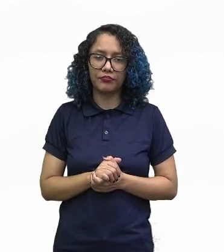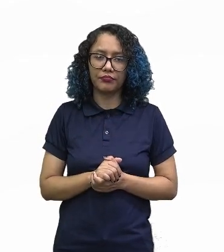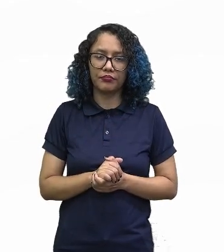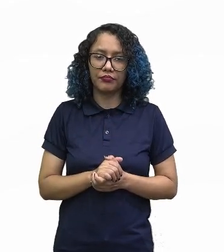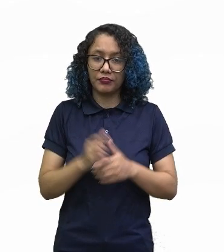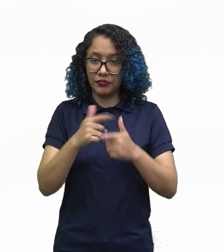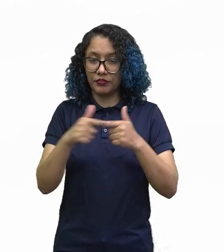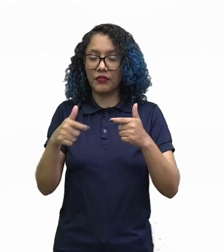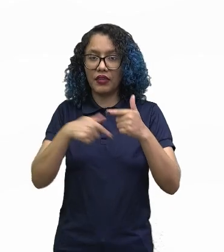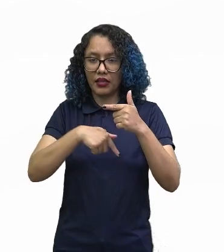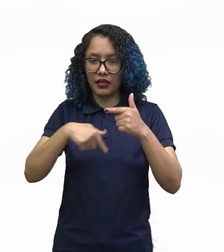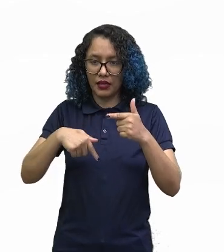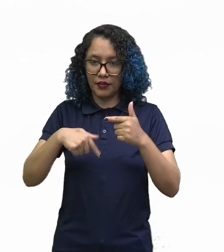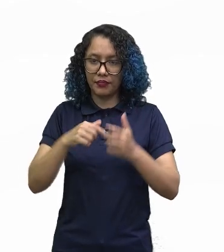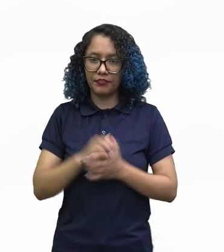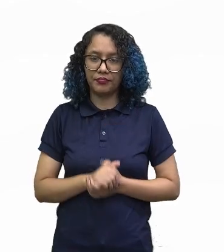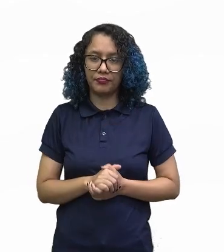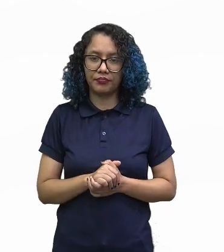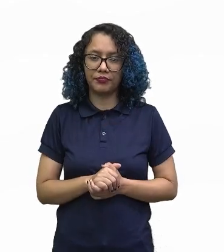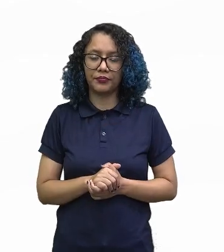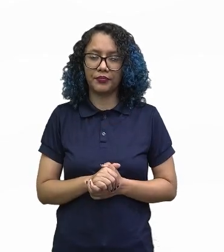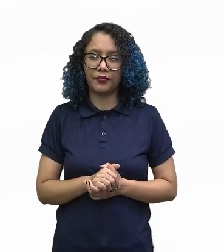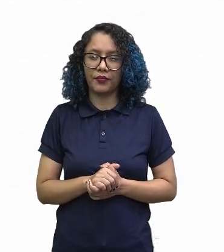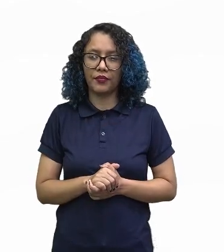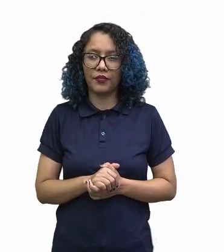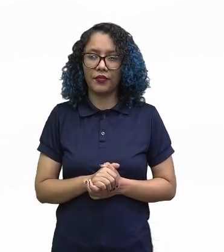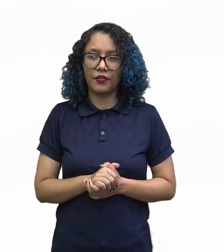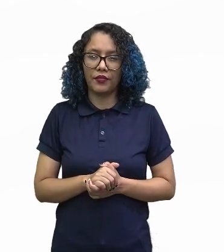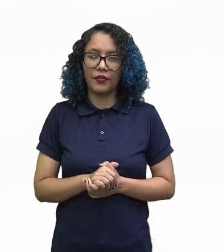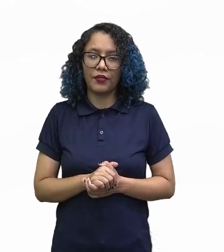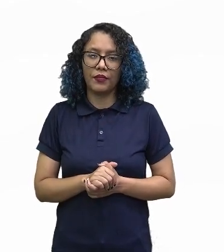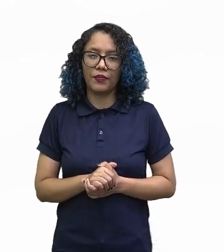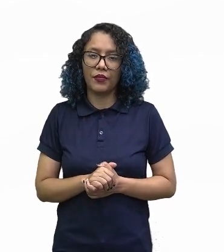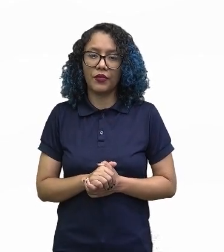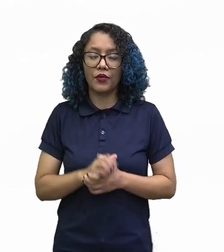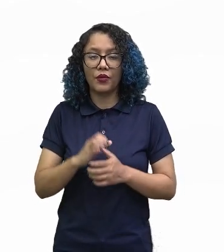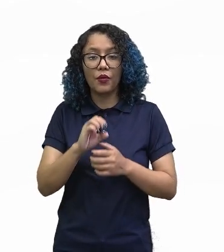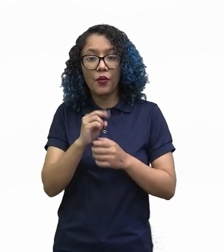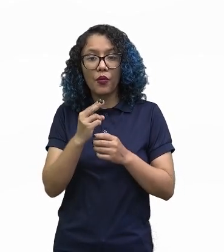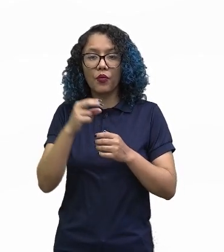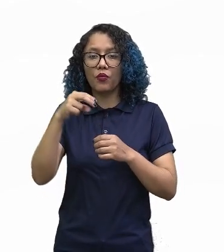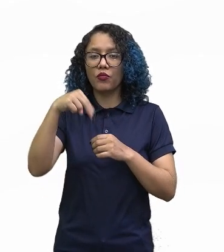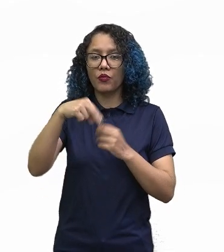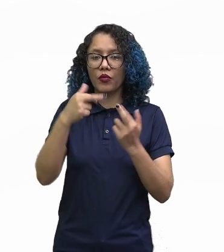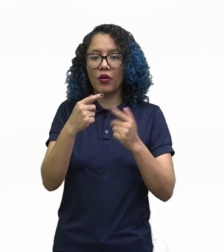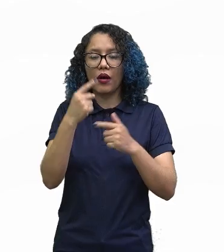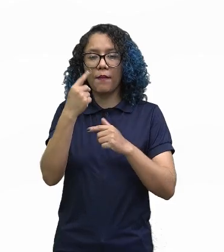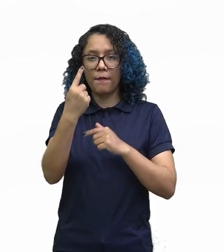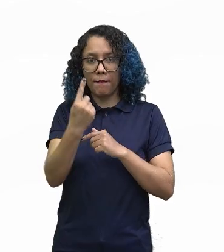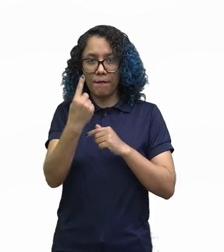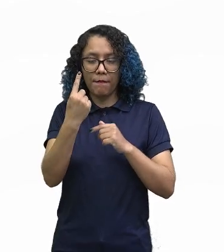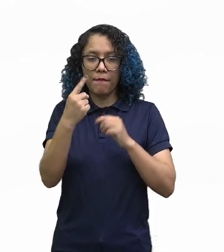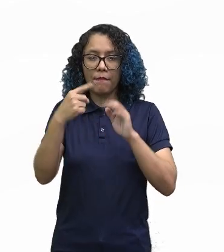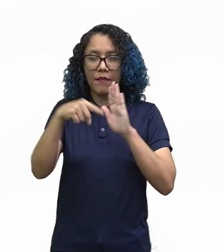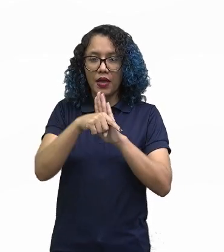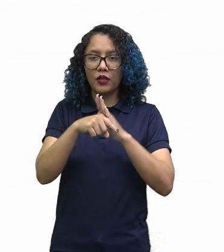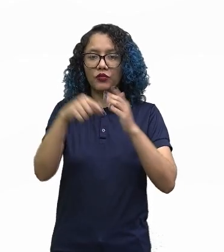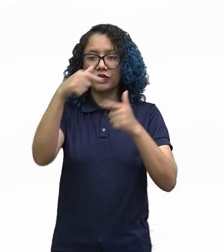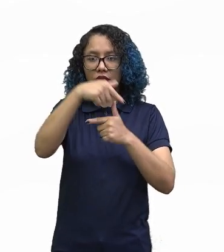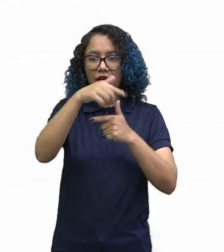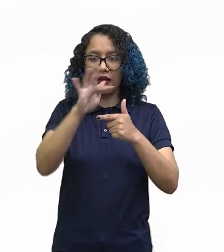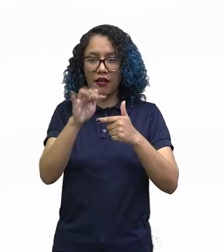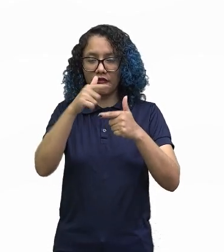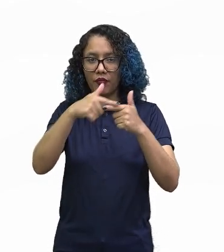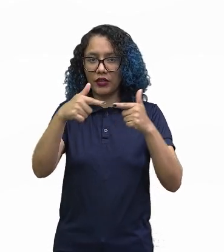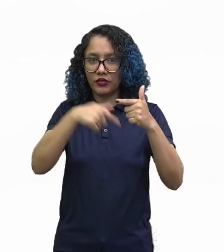dividida pela quantidade de calor da fonte quente. 1 menos QF sobre QQ. Tá certo? Por quê,